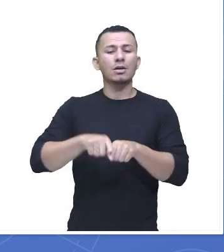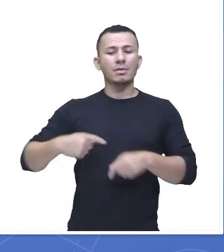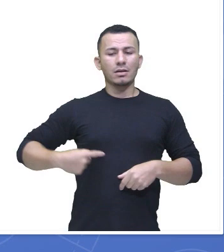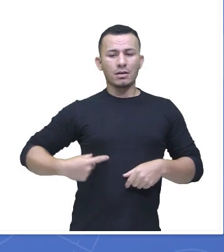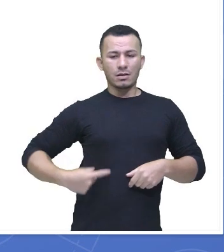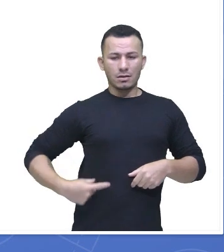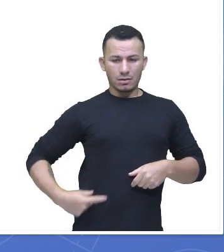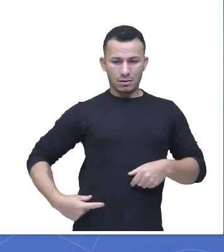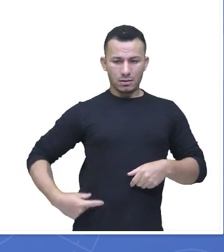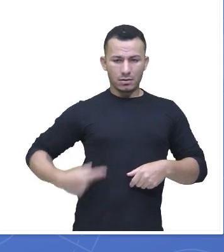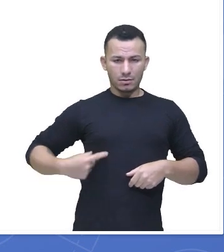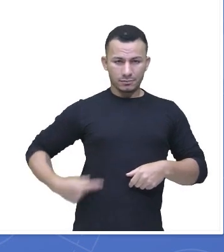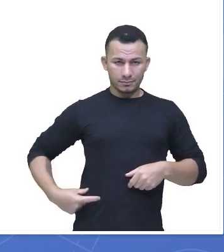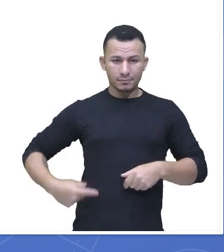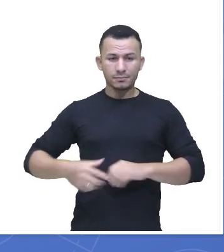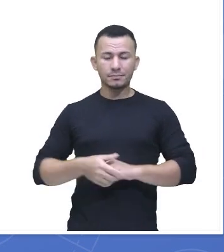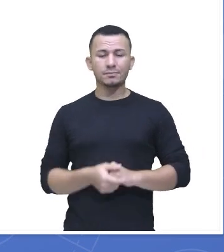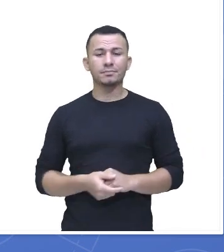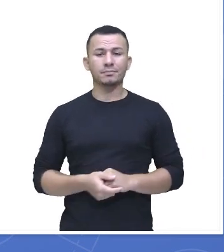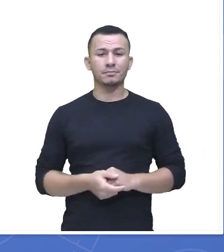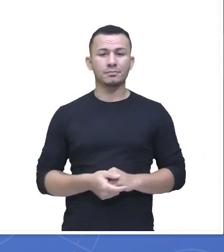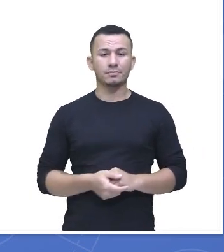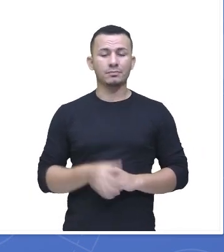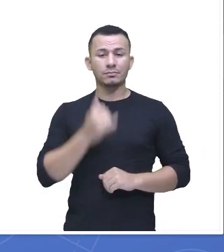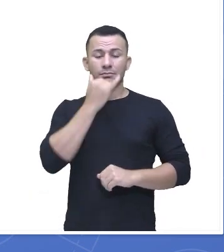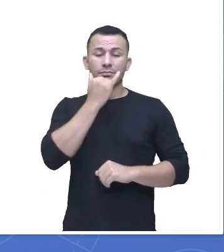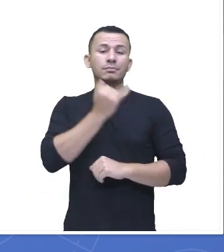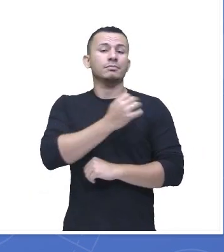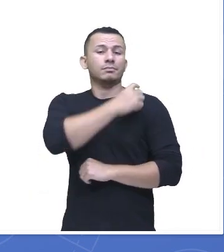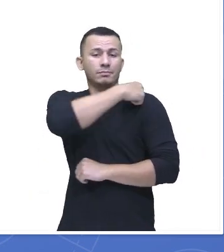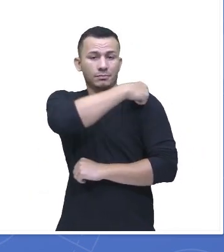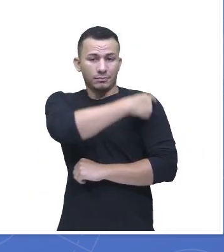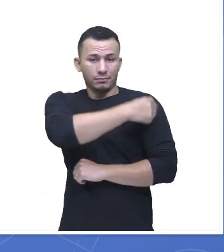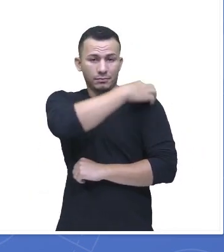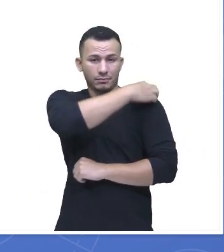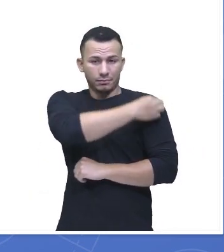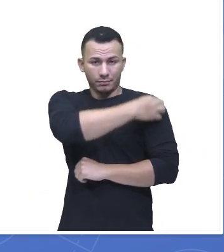deltoide. Tá bom? Então,